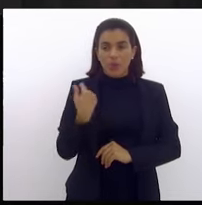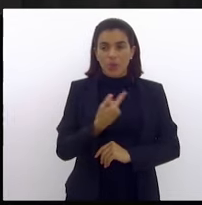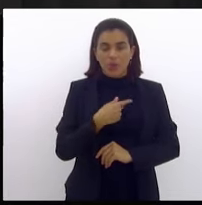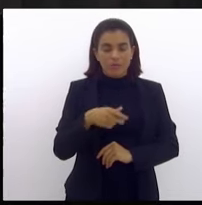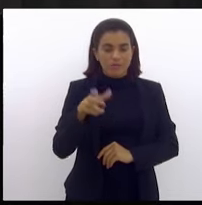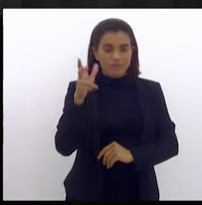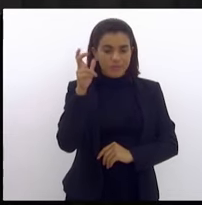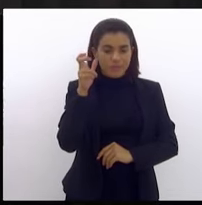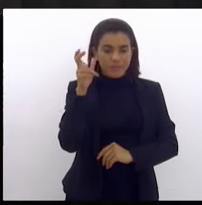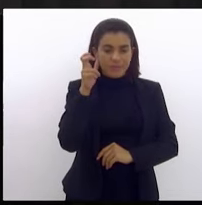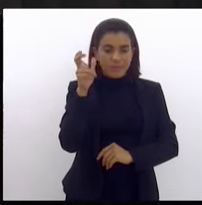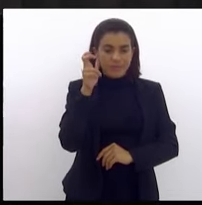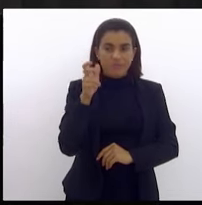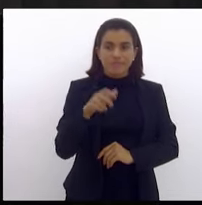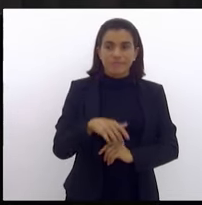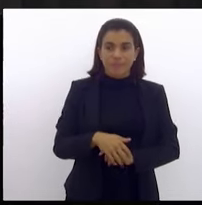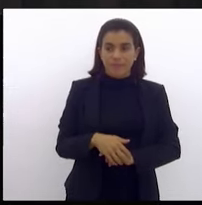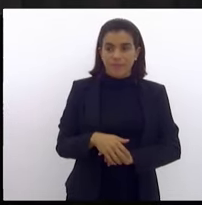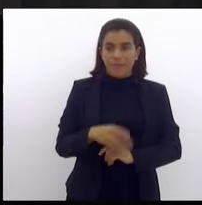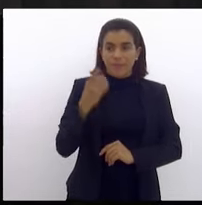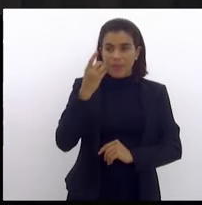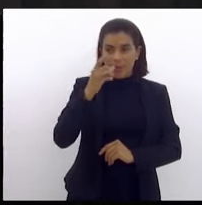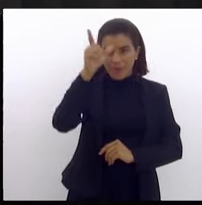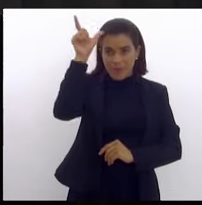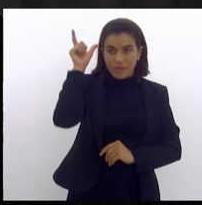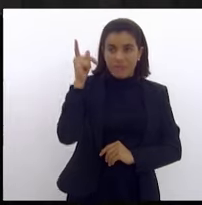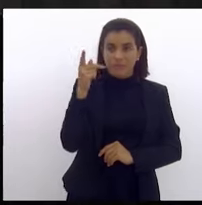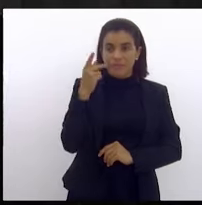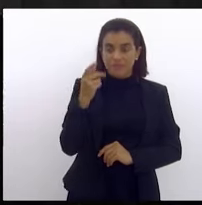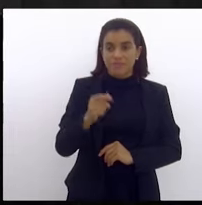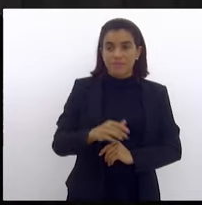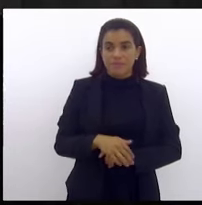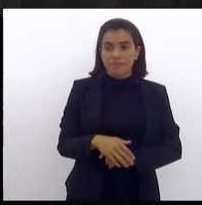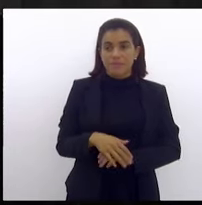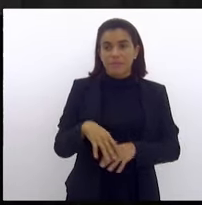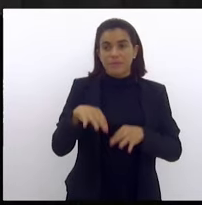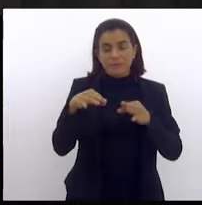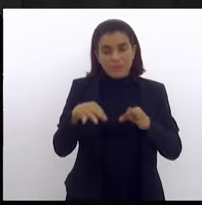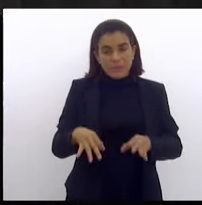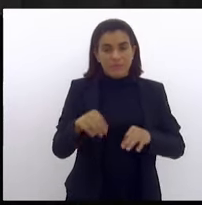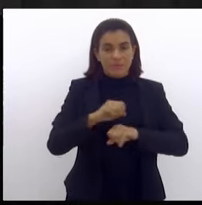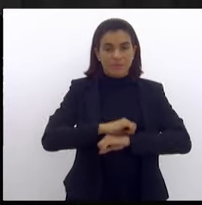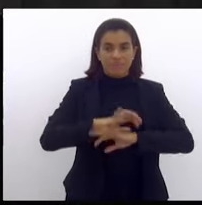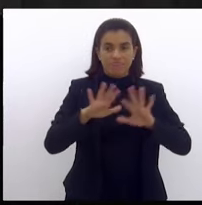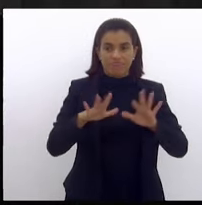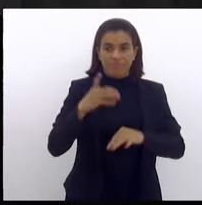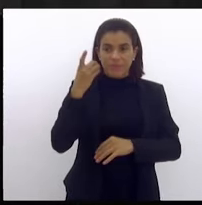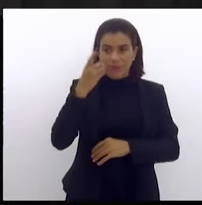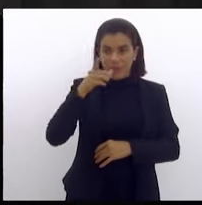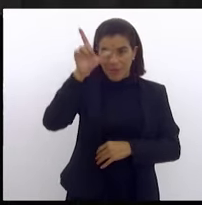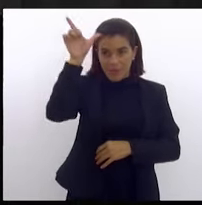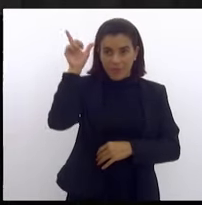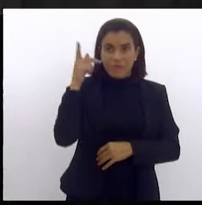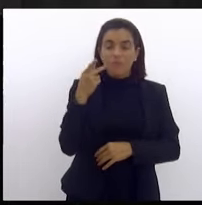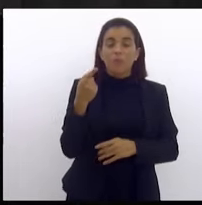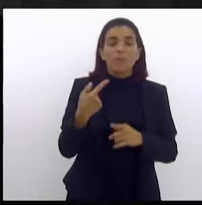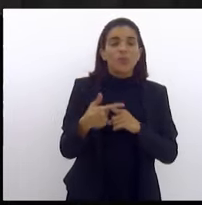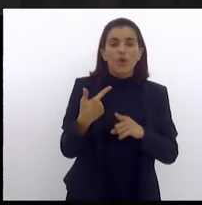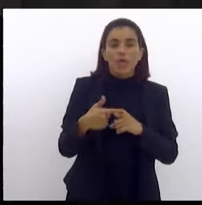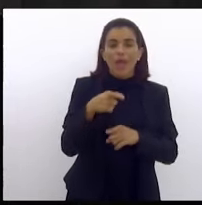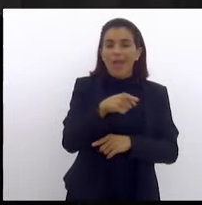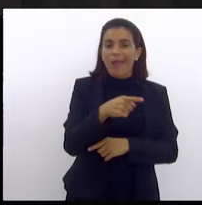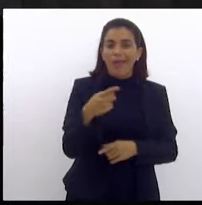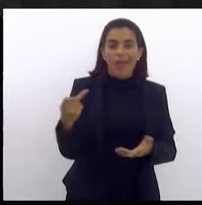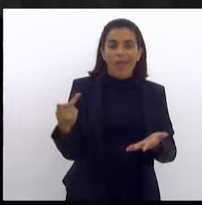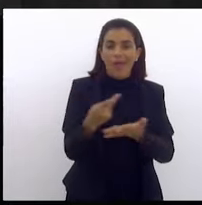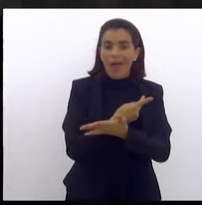atentamente a exposição de motivos do deputado Luiz Paulo. Ficou mais do que claro, para a exposição do deputado Luiz Paulo, o porquê que esse ato é um ato